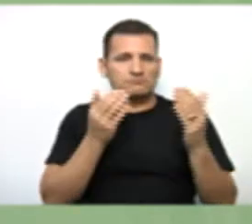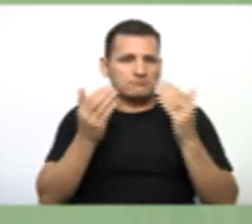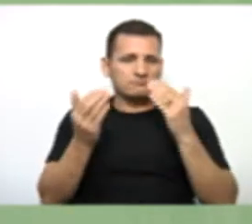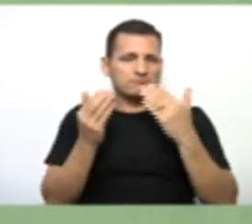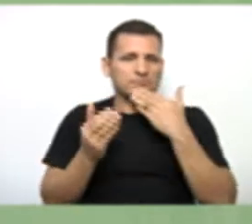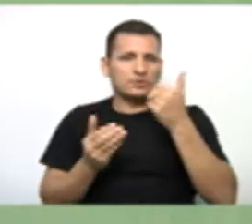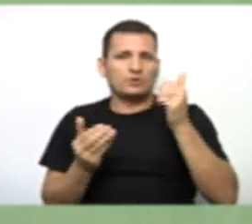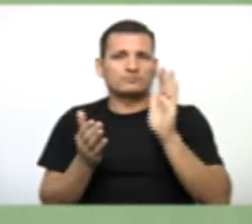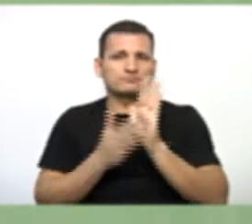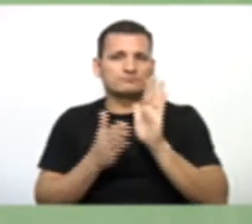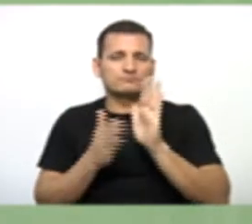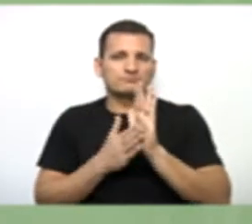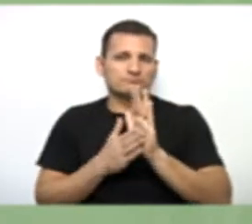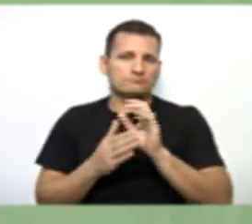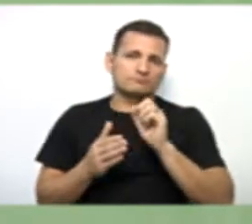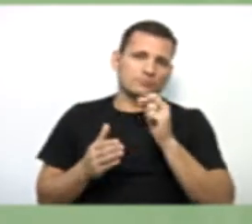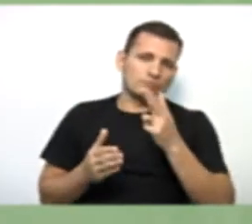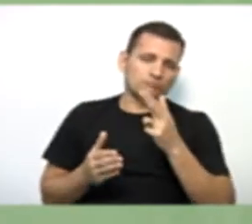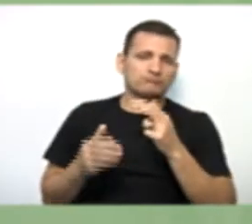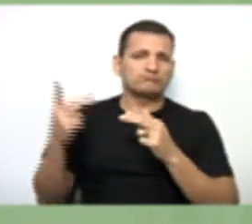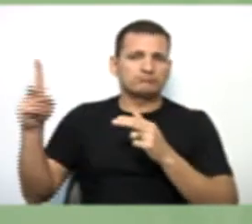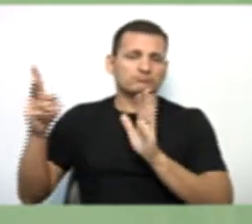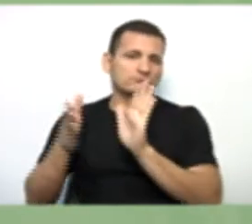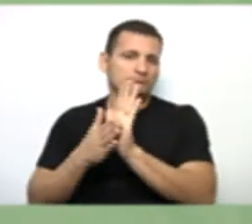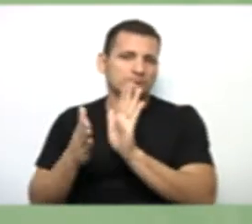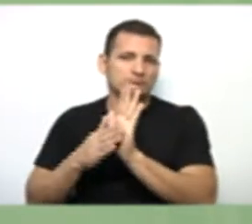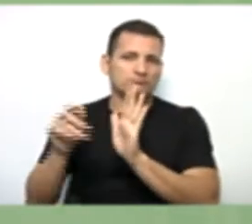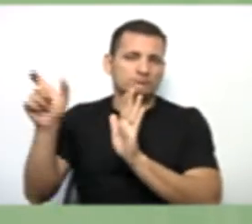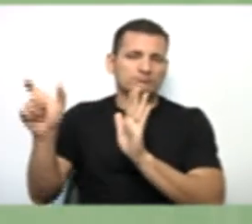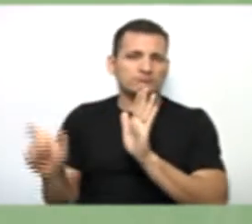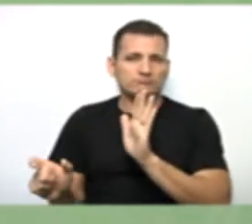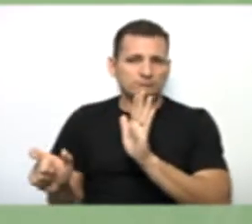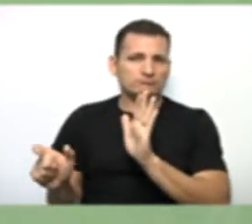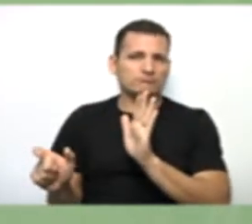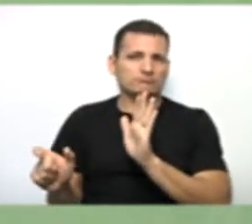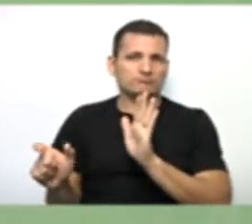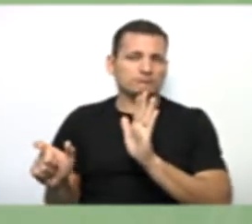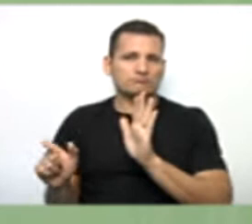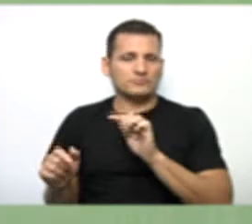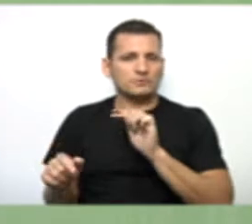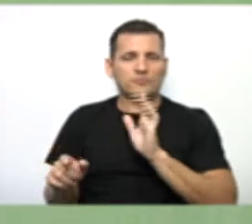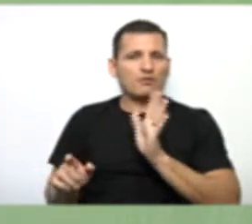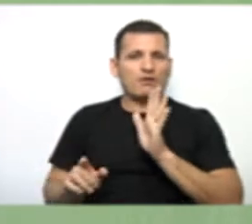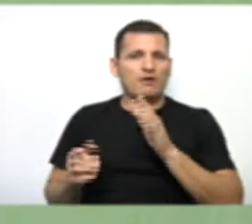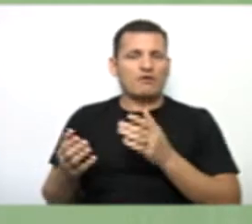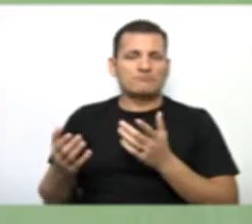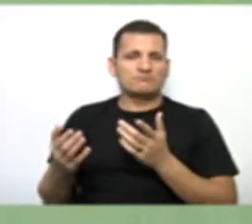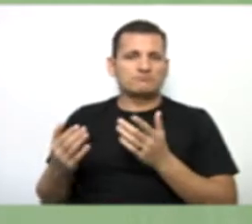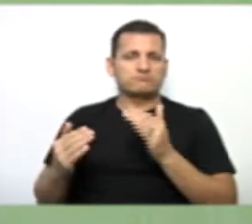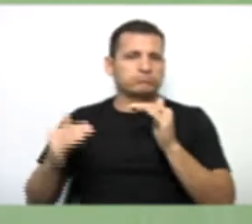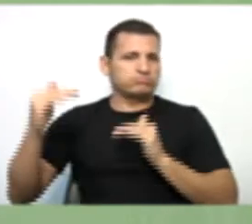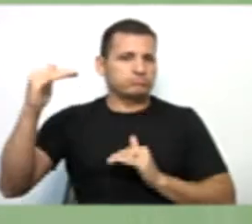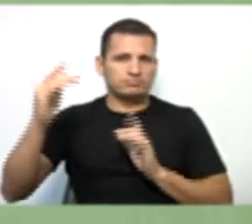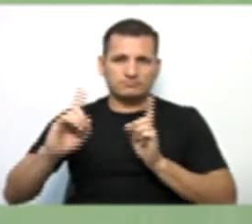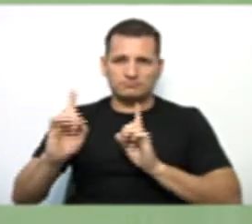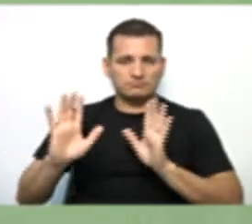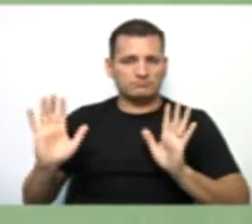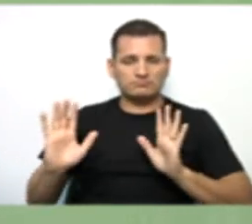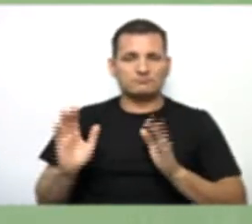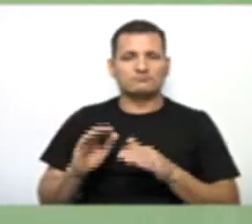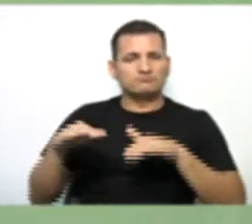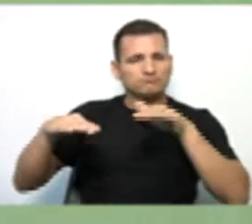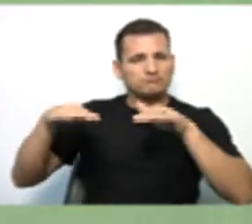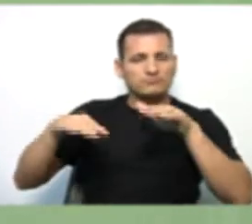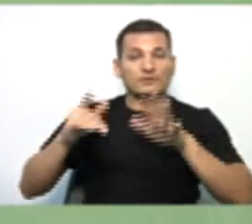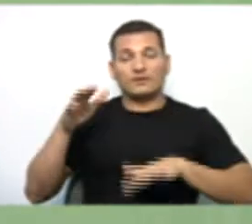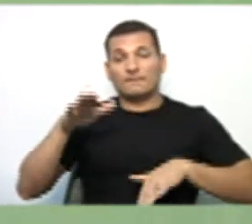proposta ou contraproposta do cliente. Isso não te fará ficar em desvantagem, tá certo? Em relação à outra parte. Dependendo